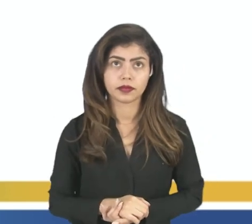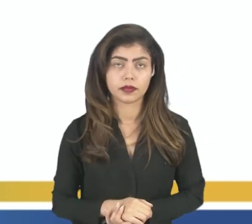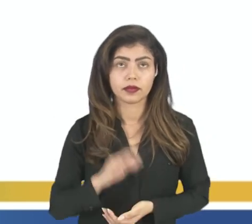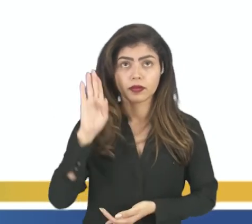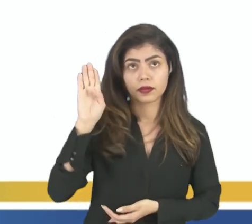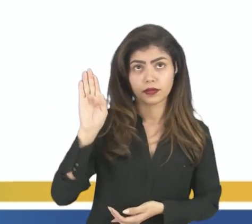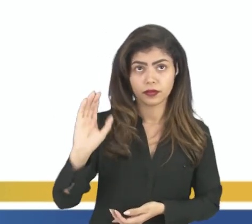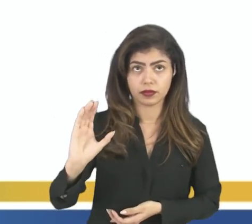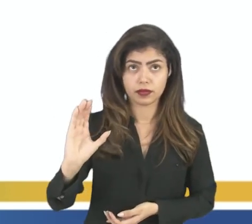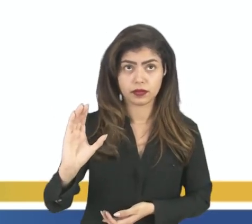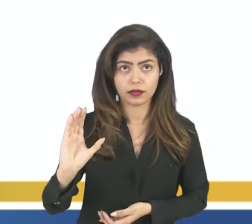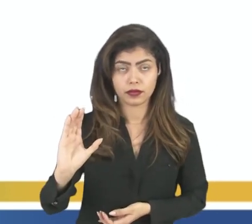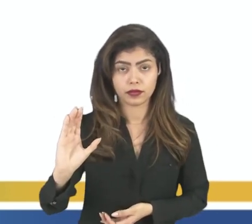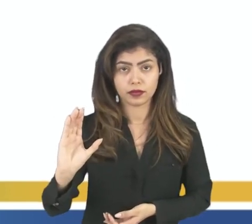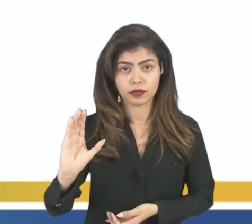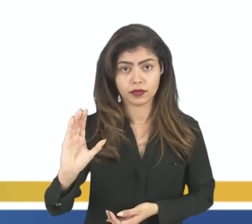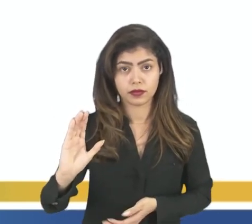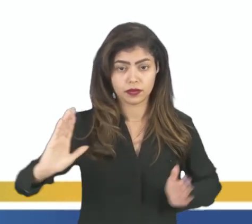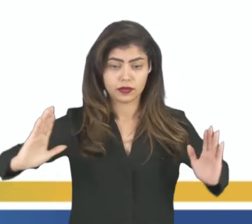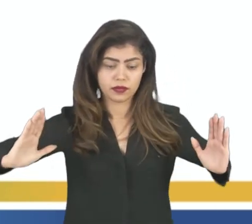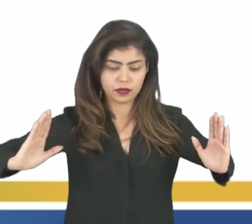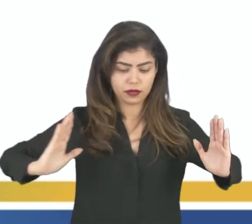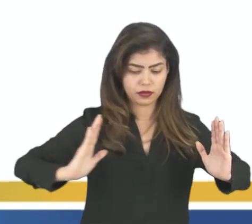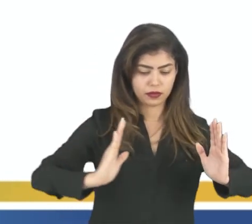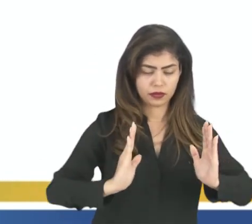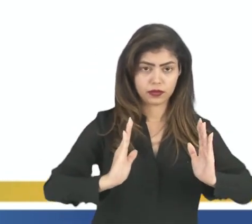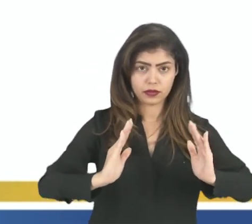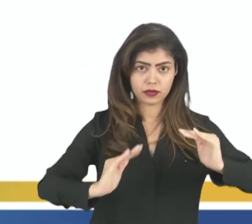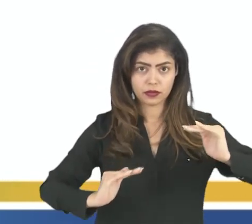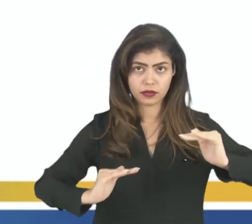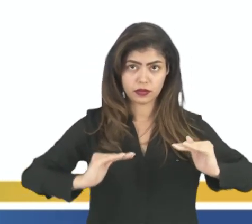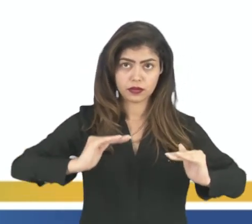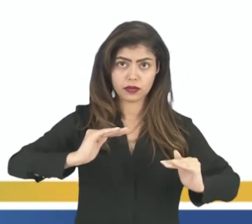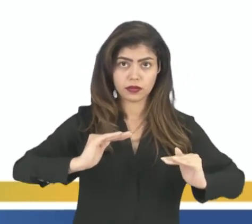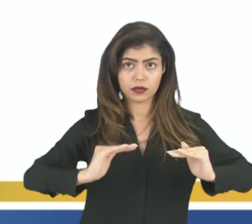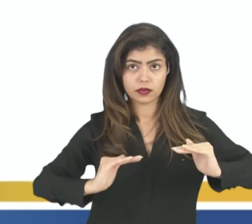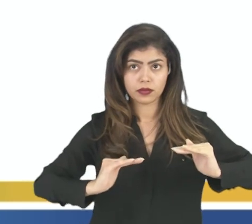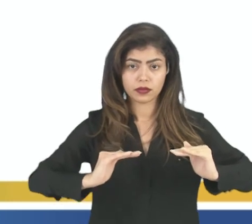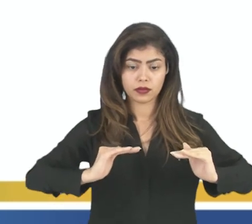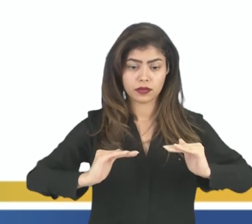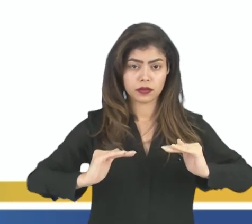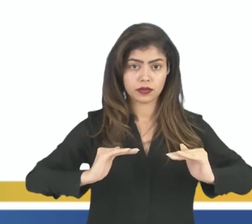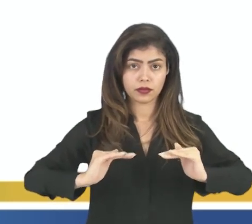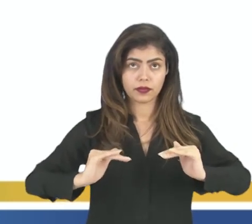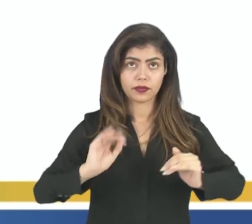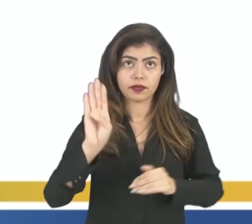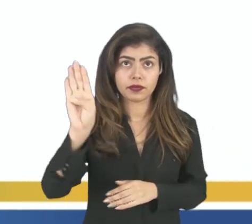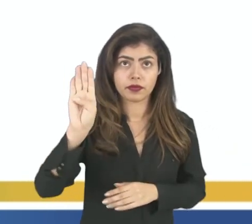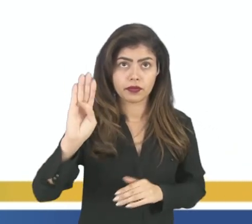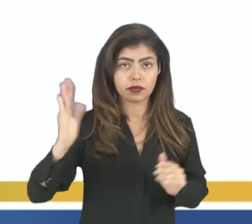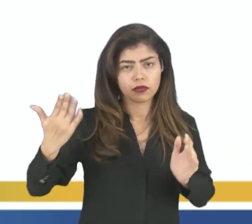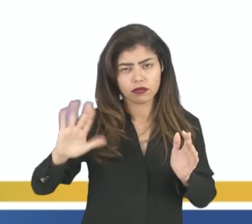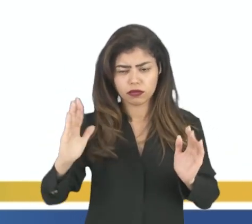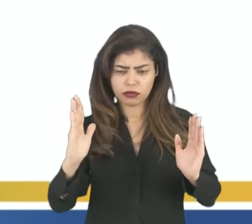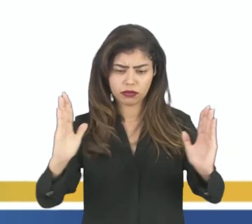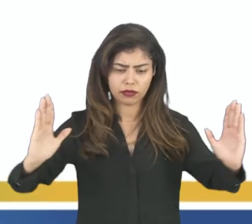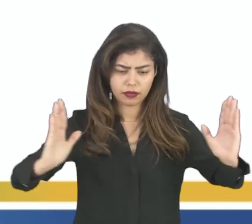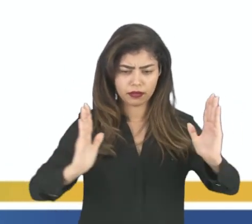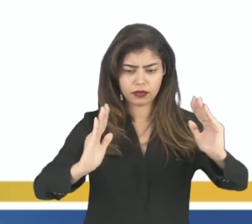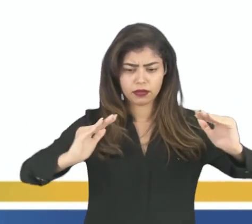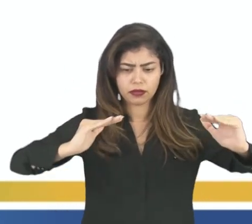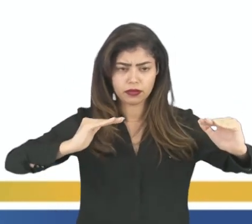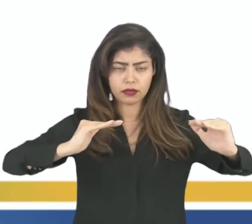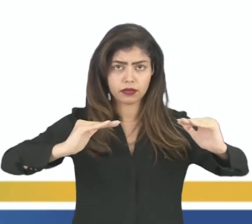a posição C equivale à posição de equilíbrio, e a posição B, uma posição intermediária.